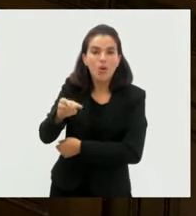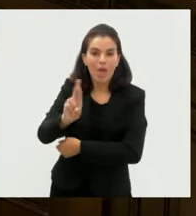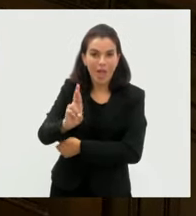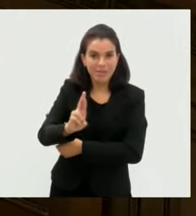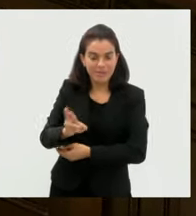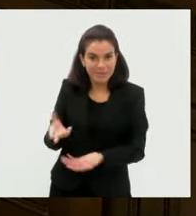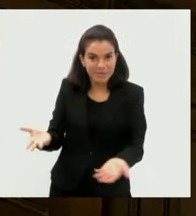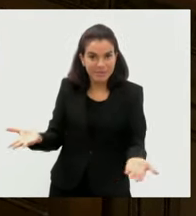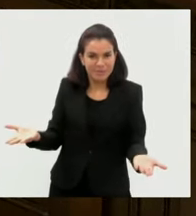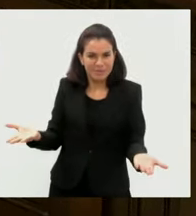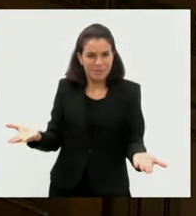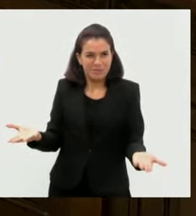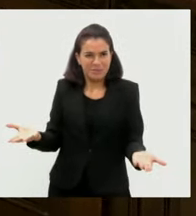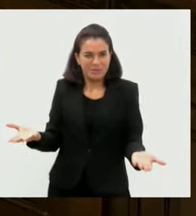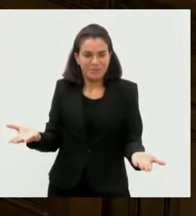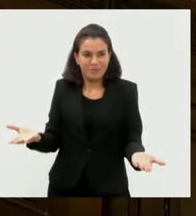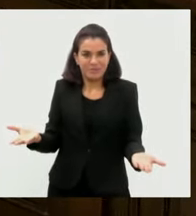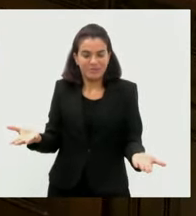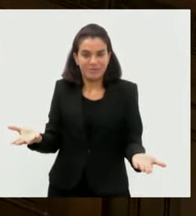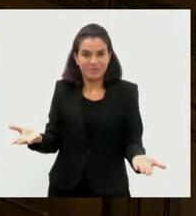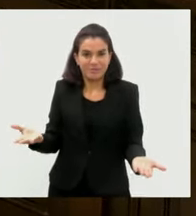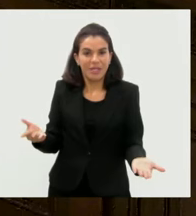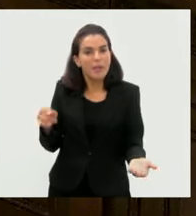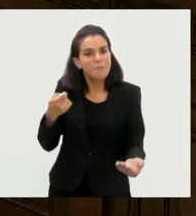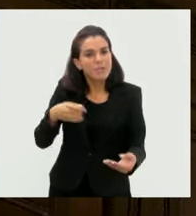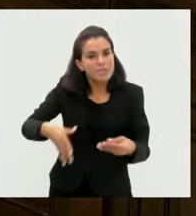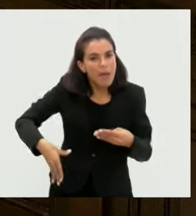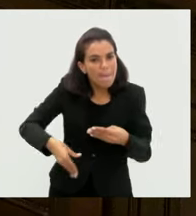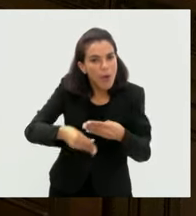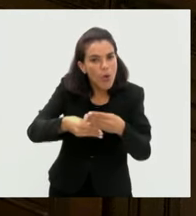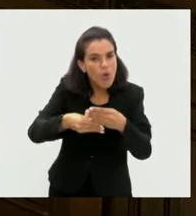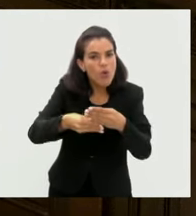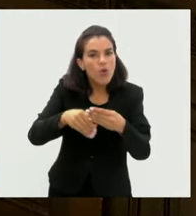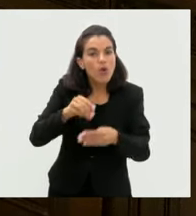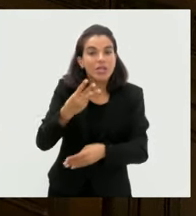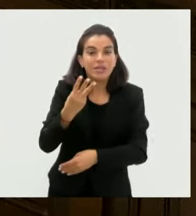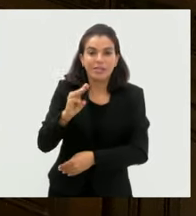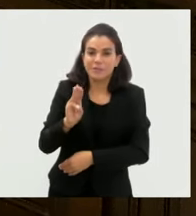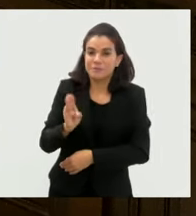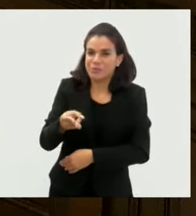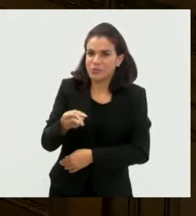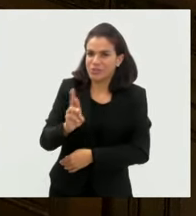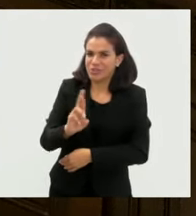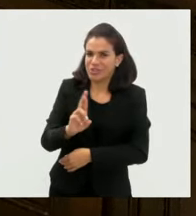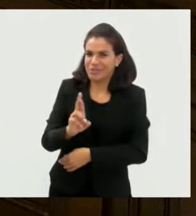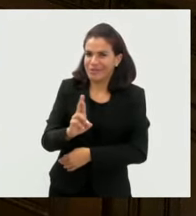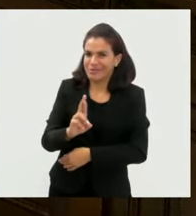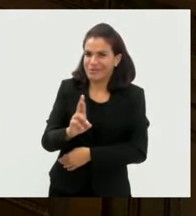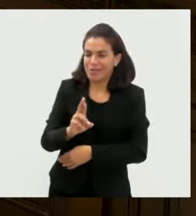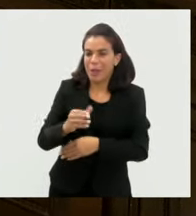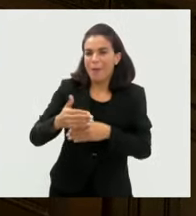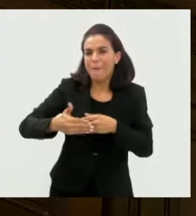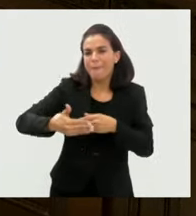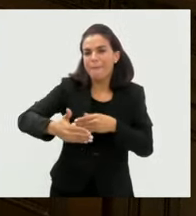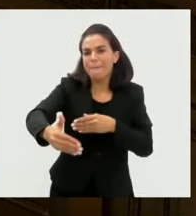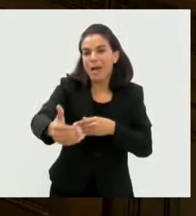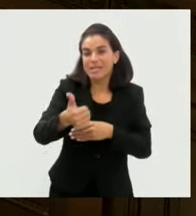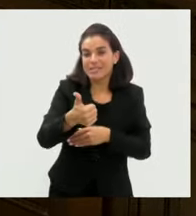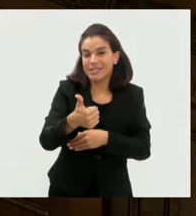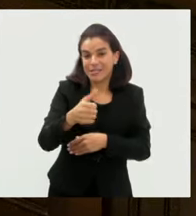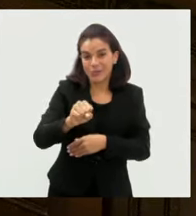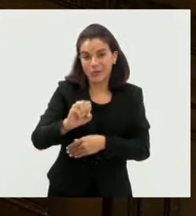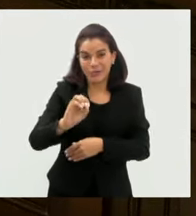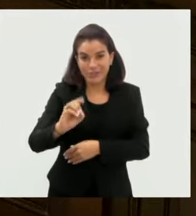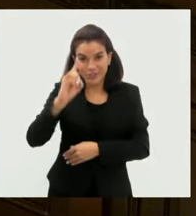precisa implementar, de imediato, 3 milhões de reais e, ao longo de 180 dias, 15 milhões